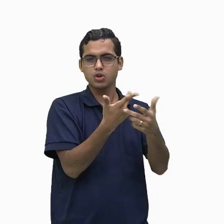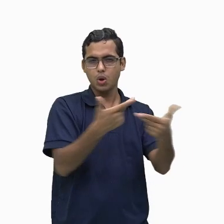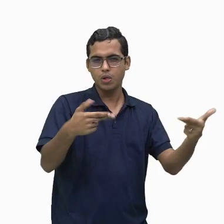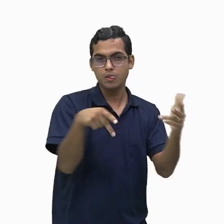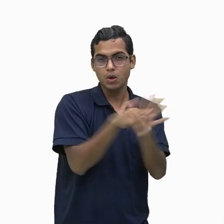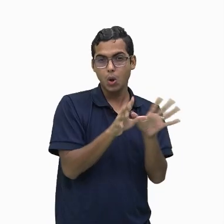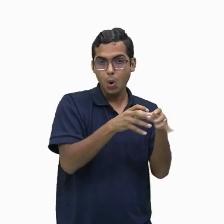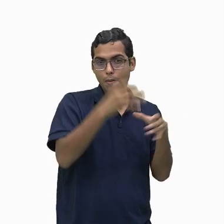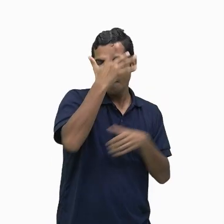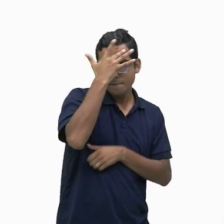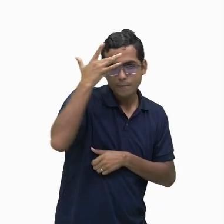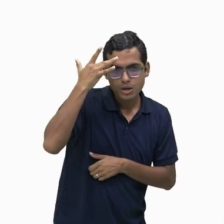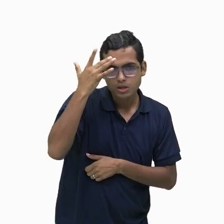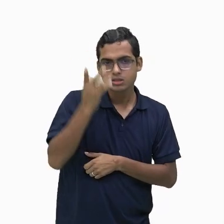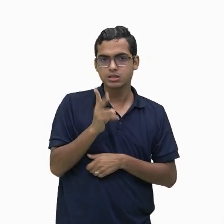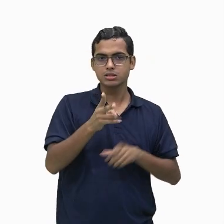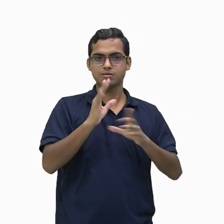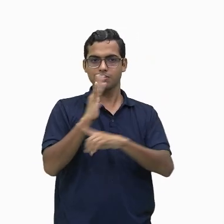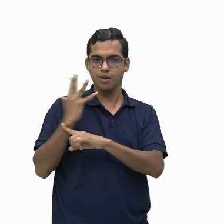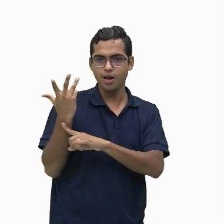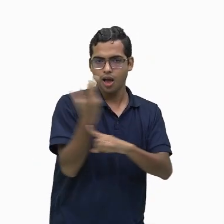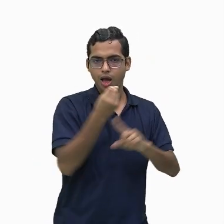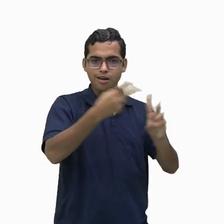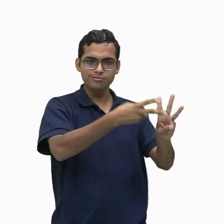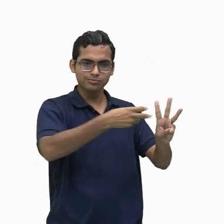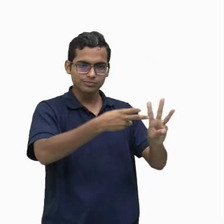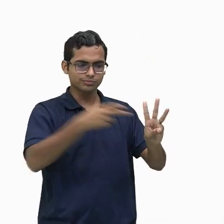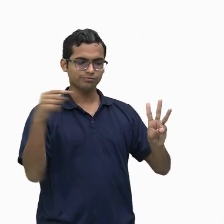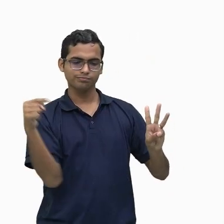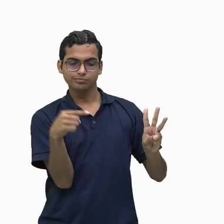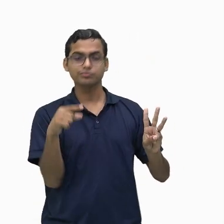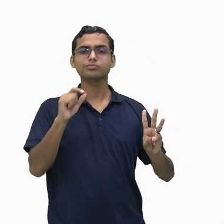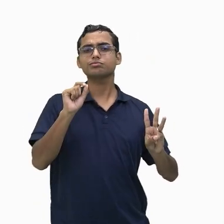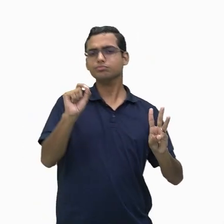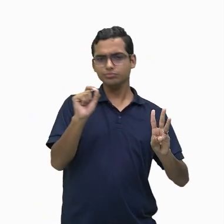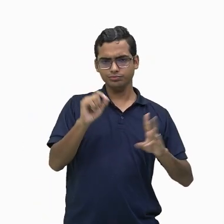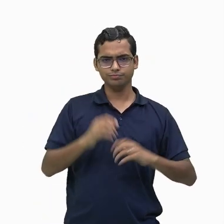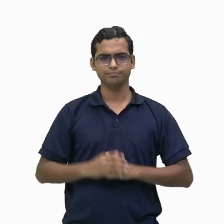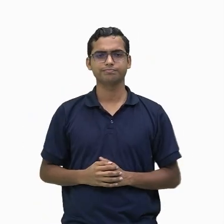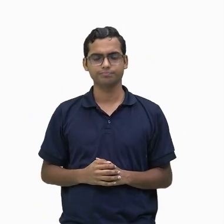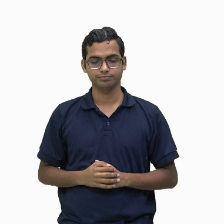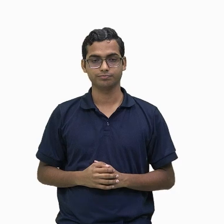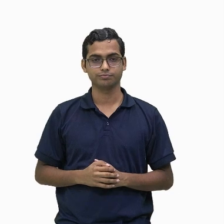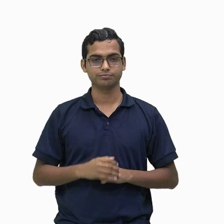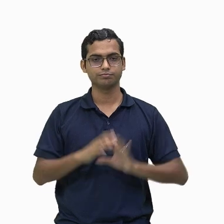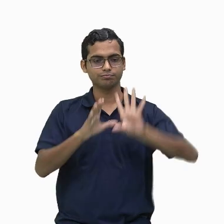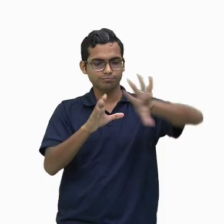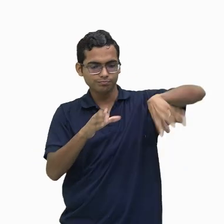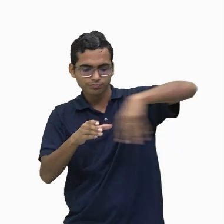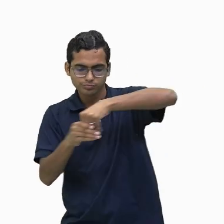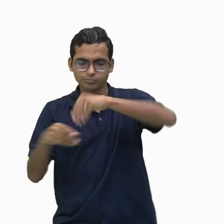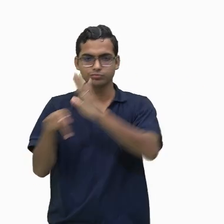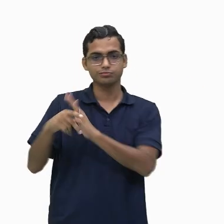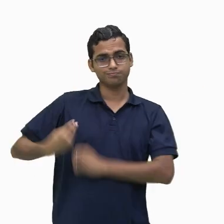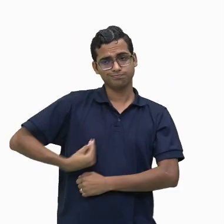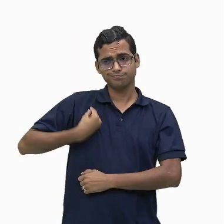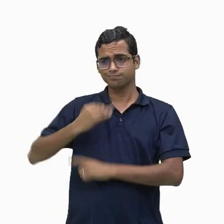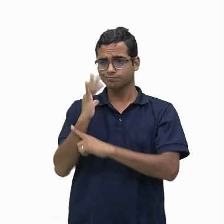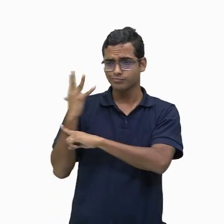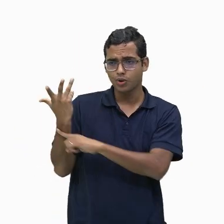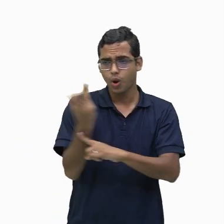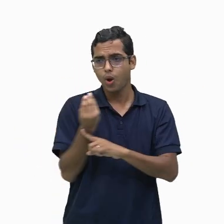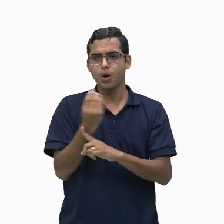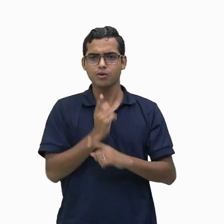arte para essa perspectiva, é eu entender que ela faz parte da vida. A vida é arte e